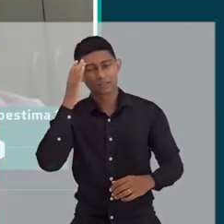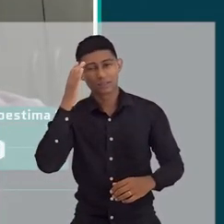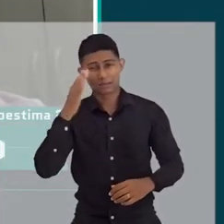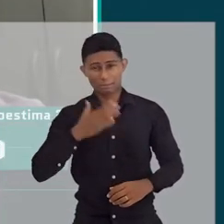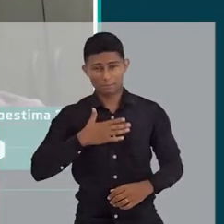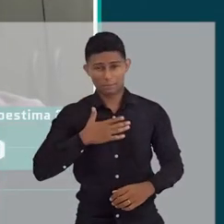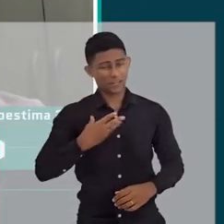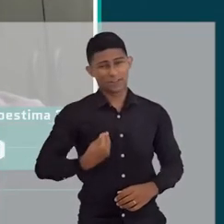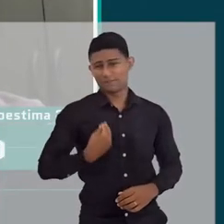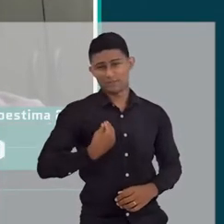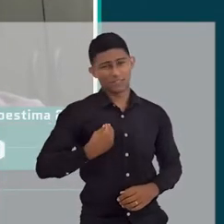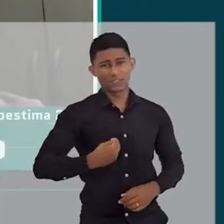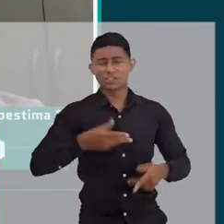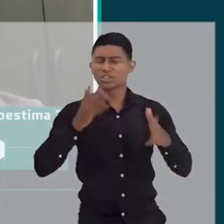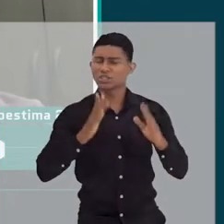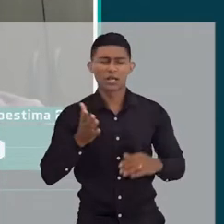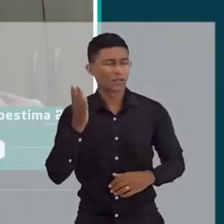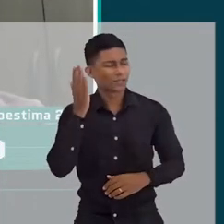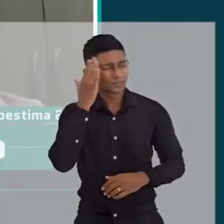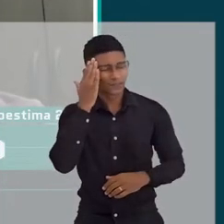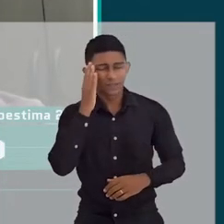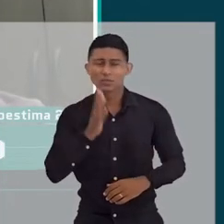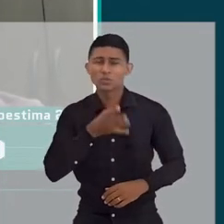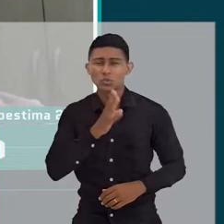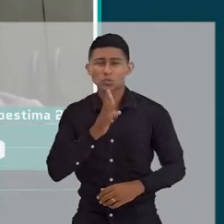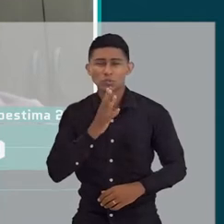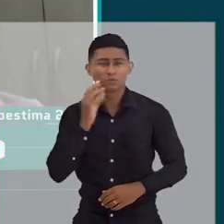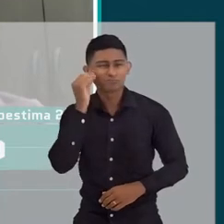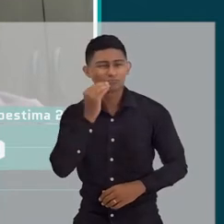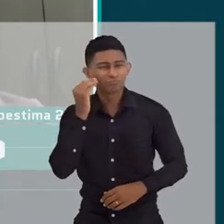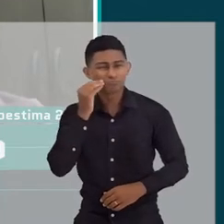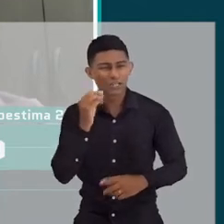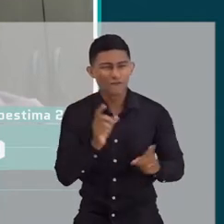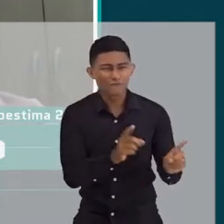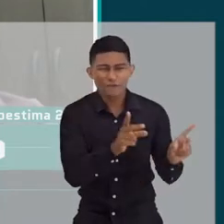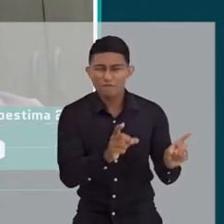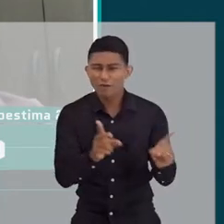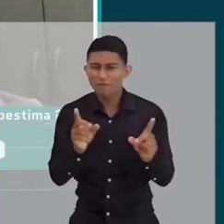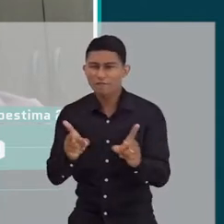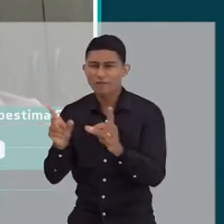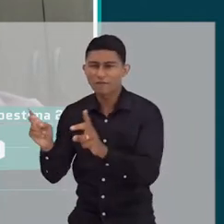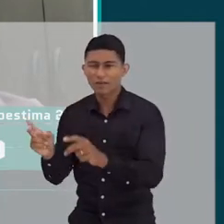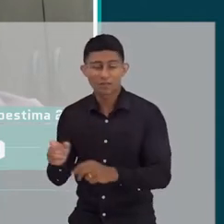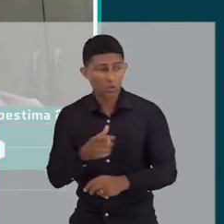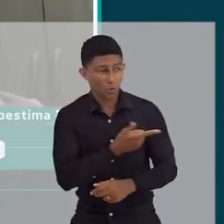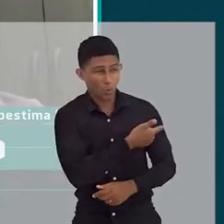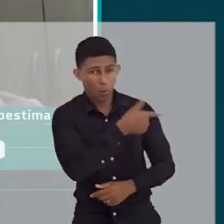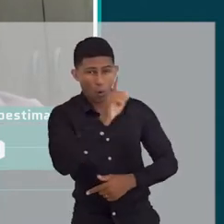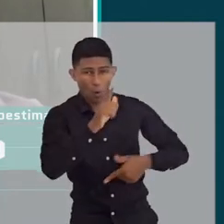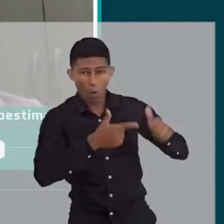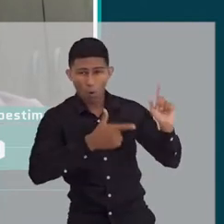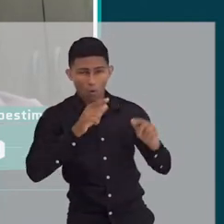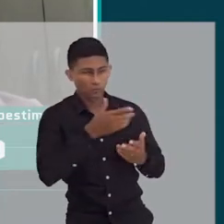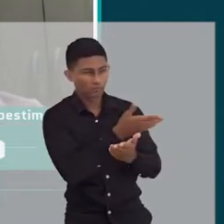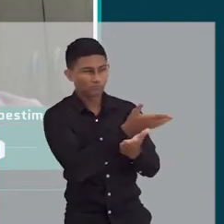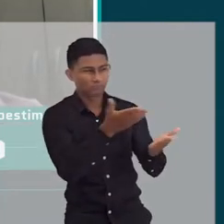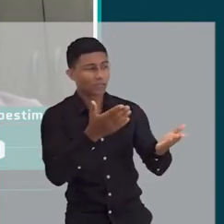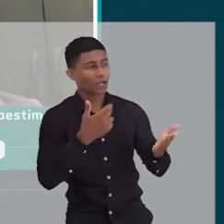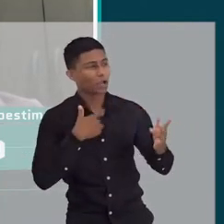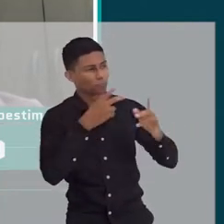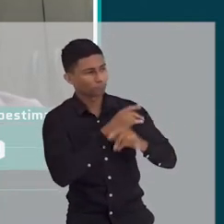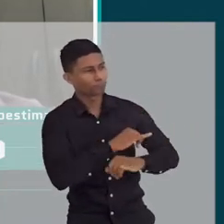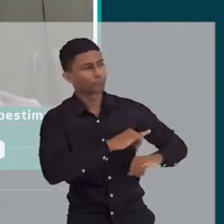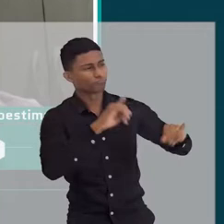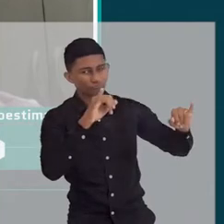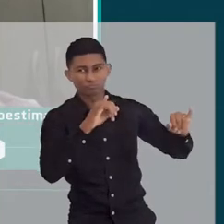de uma bagagem minha de vendas. Eu sei como gerar necessidade no outro. E aí a gente